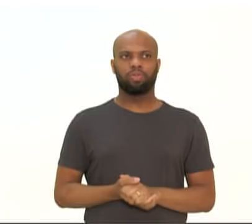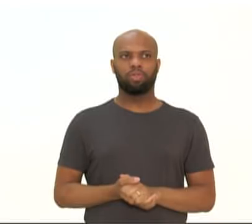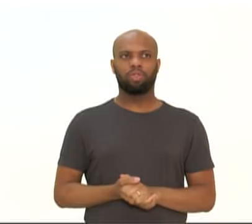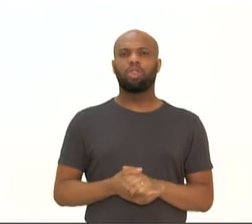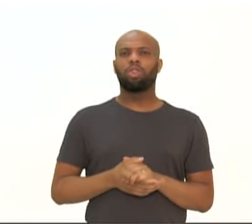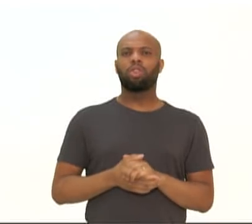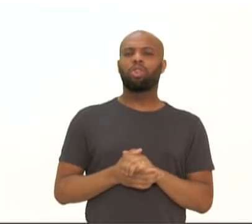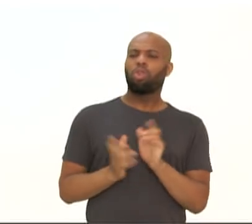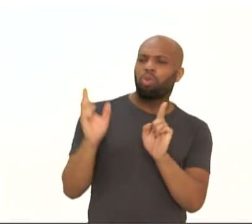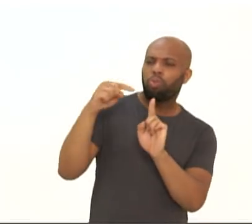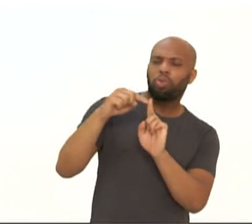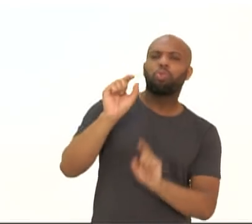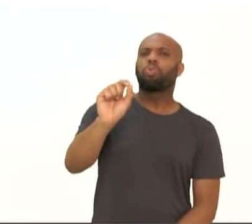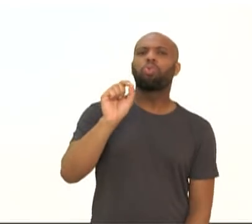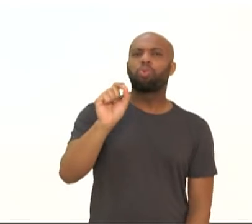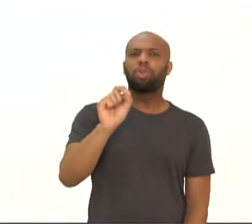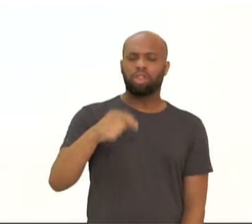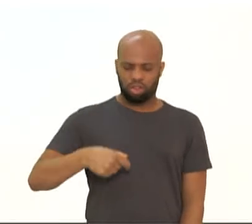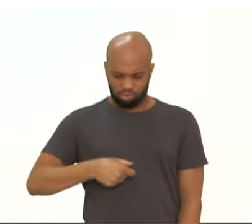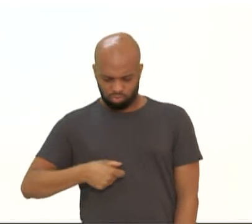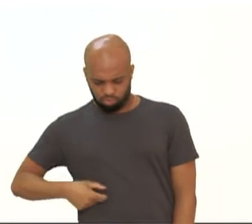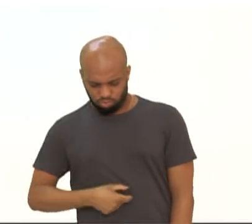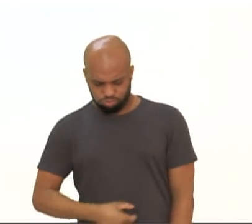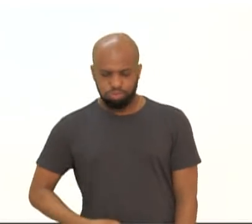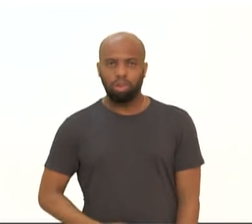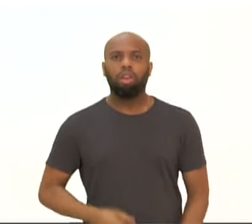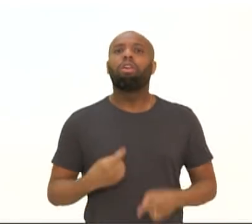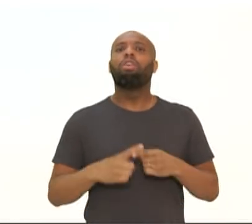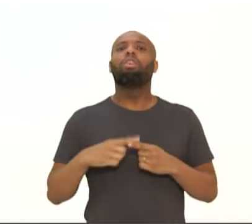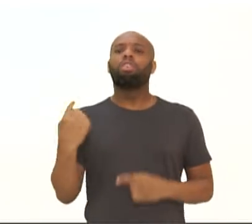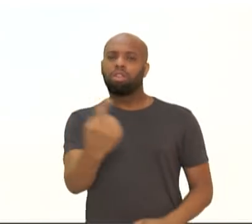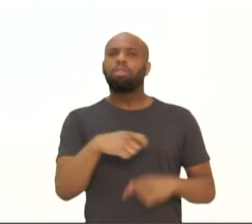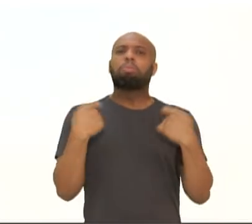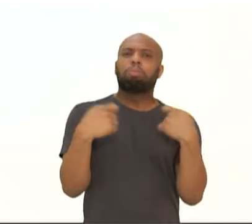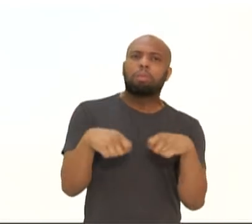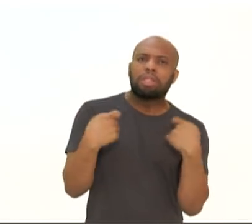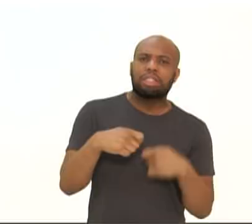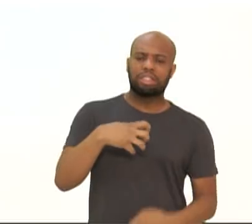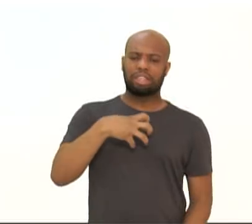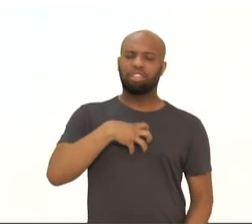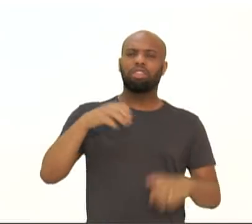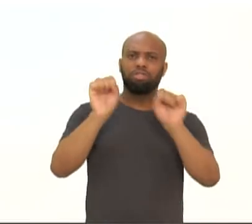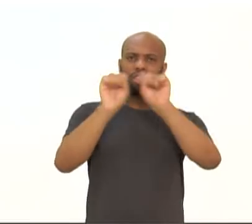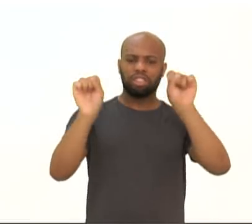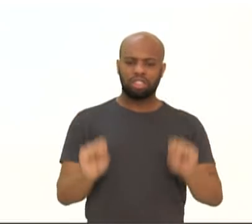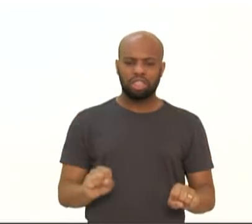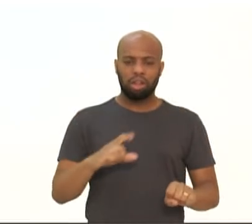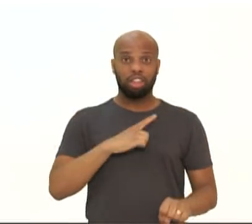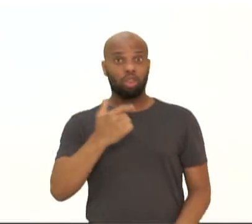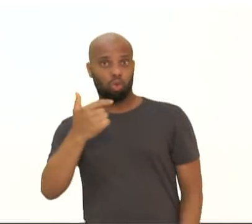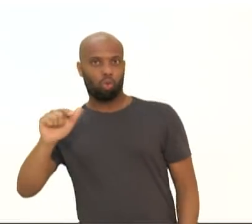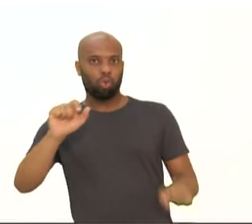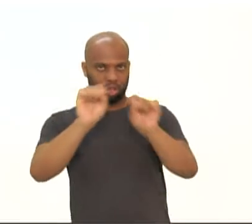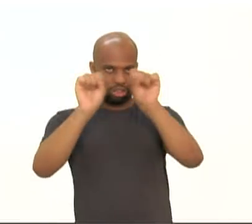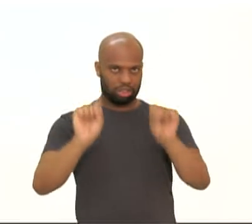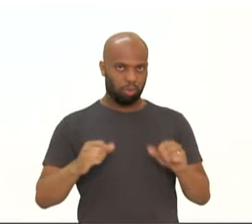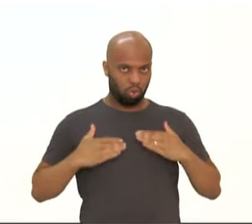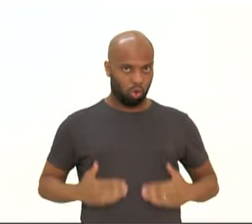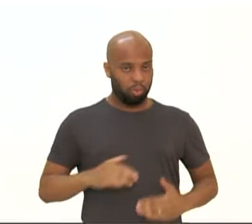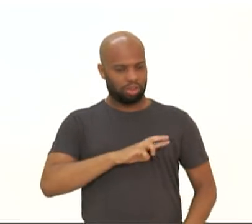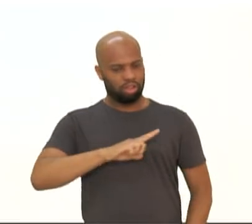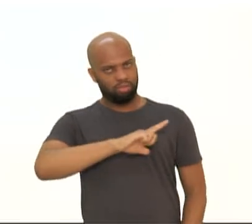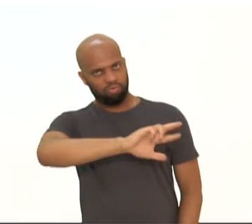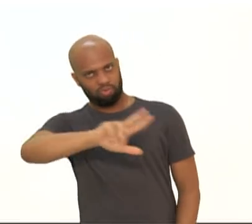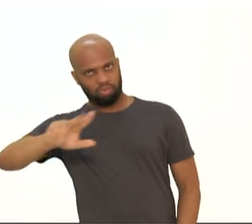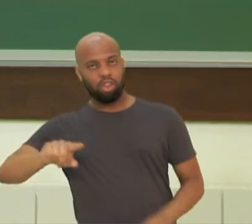Qual que é o objetivo da digestão? Por que a gente precisa desse sistema entre tantos outros que nós temos no corpo